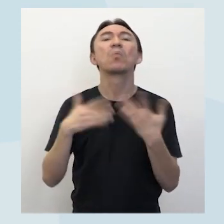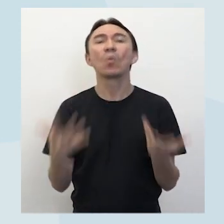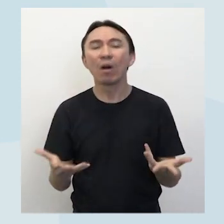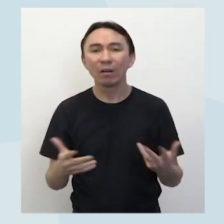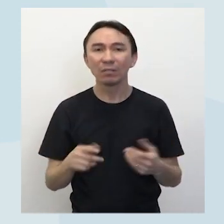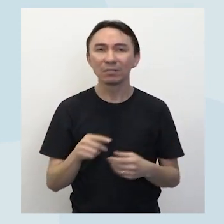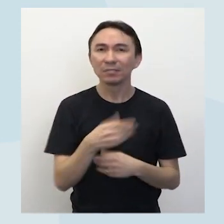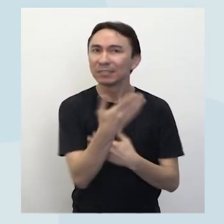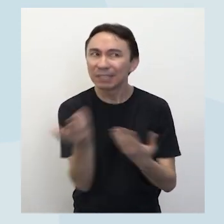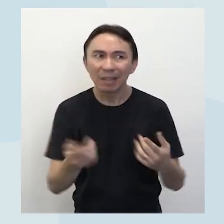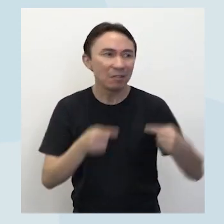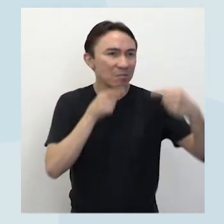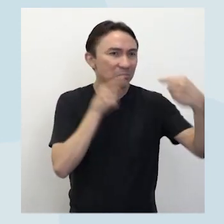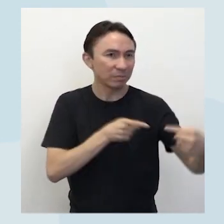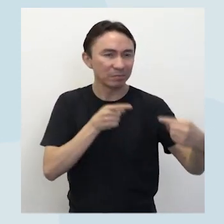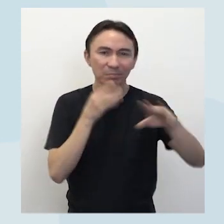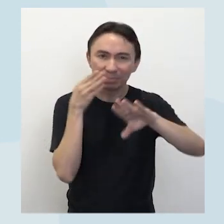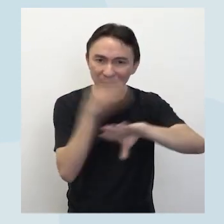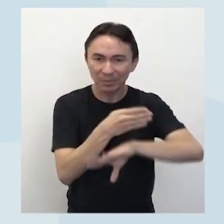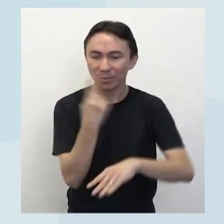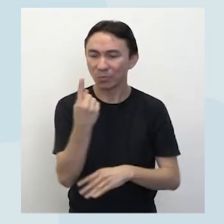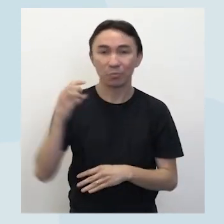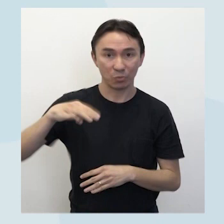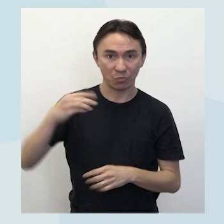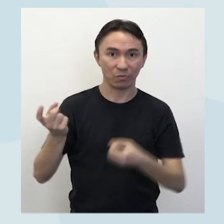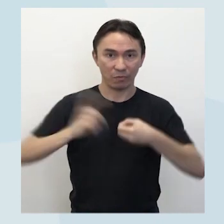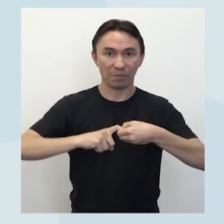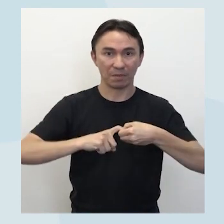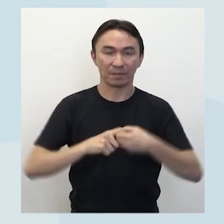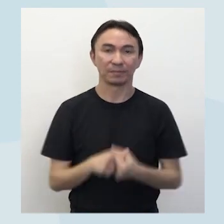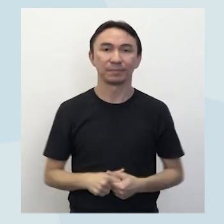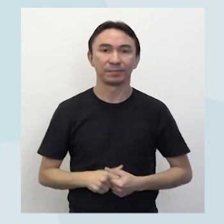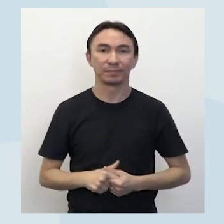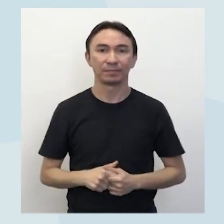participar de uma batalha de slam? Em 1 minuto e já voltamos.